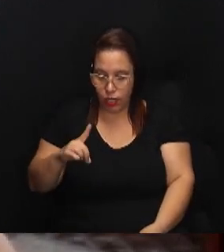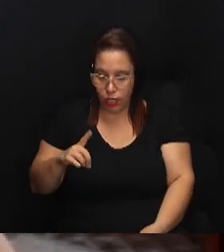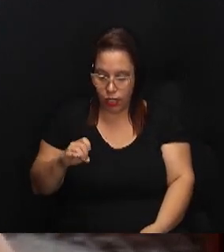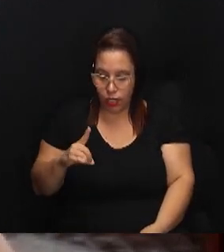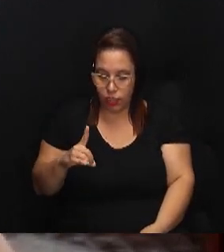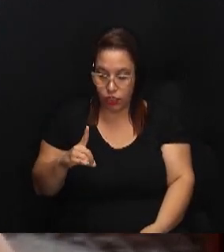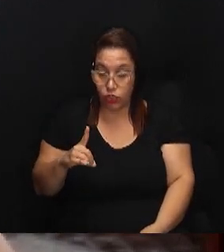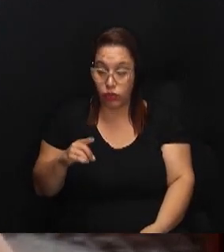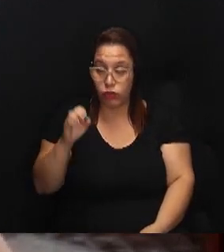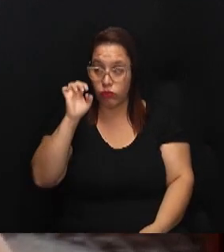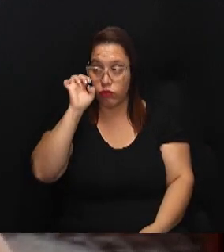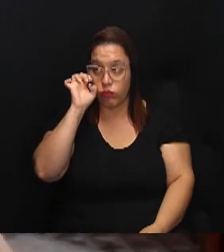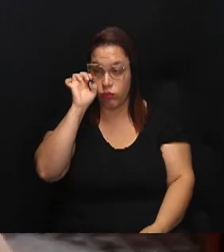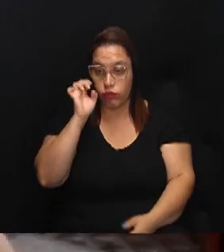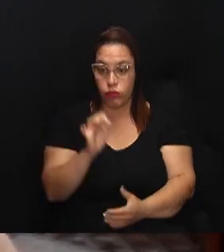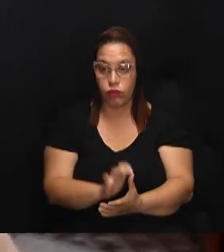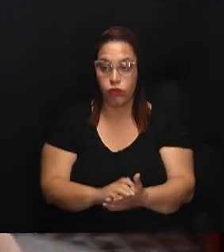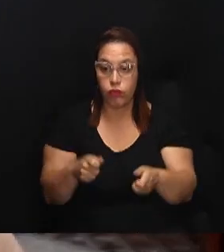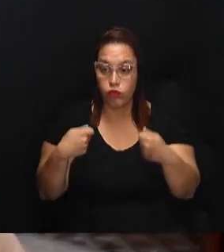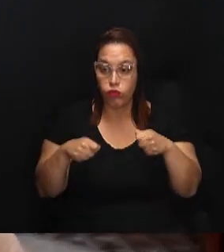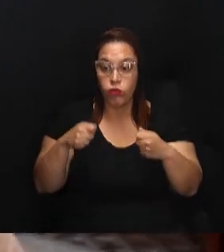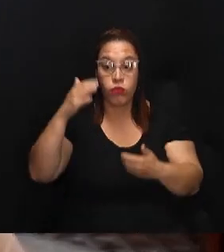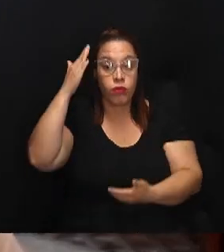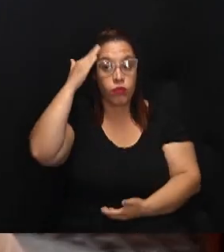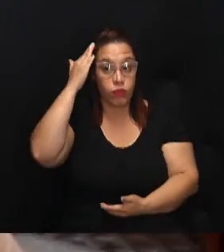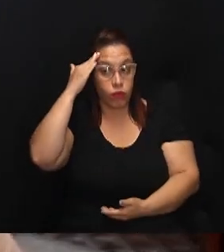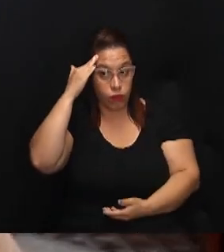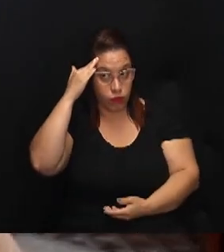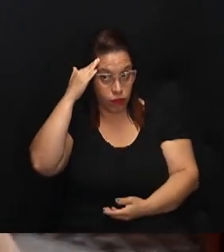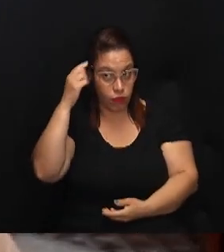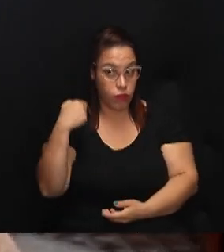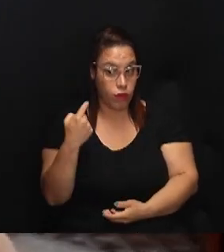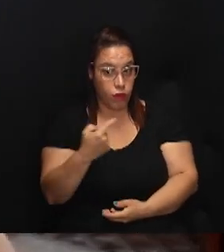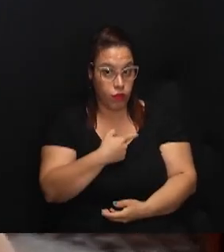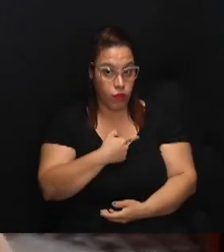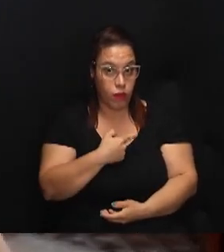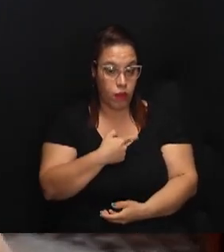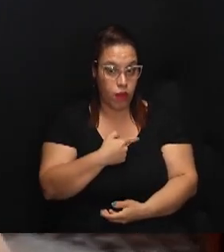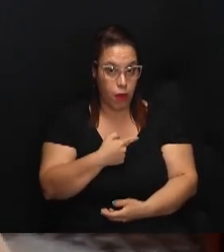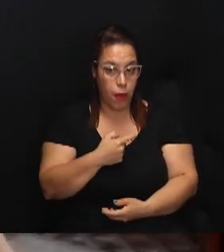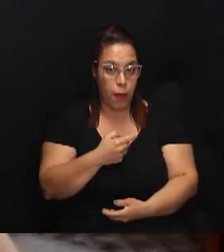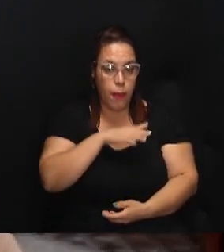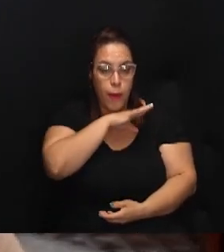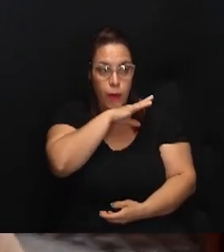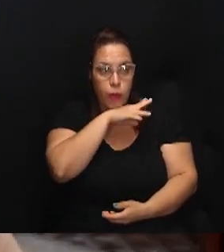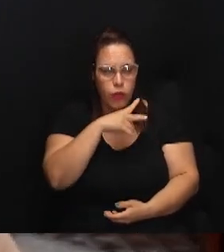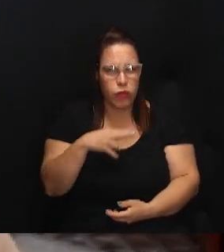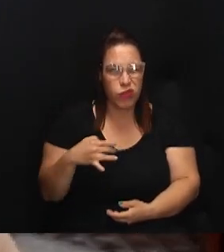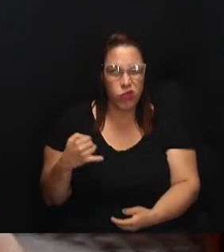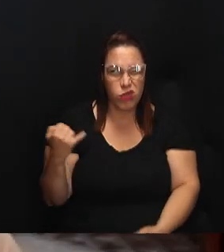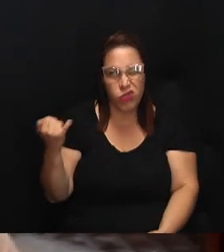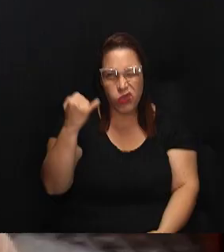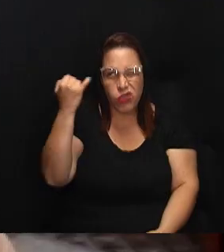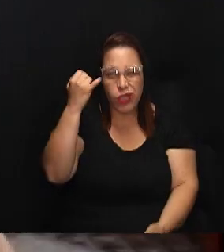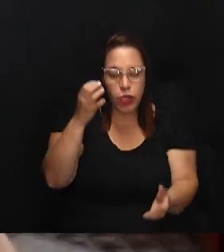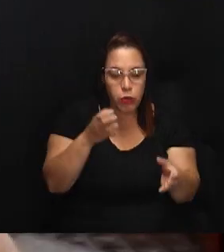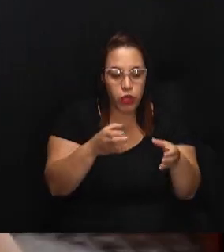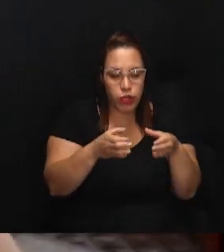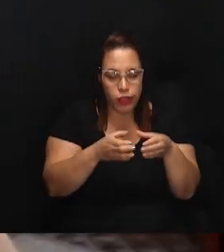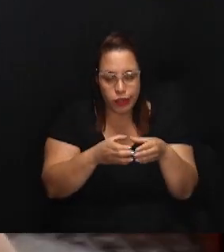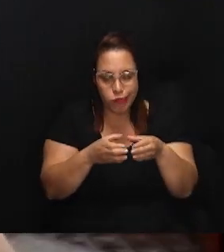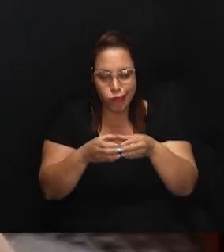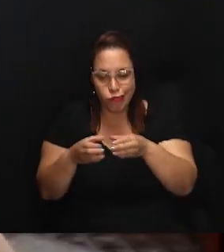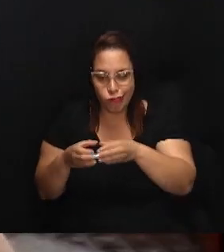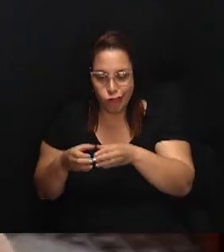que era o grupo que precisava entender, a partir das nossas listas de espécies, a